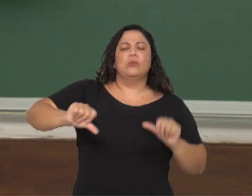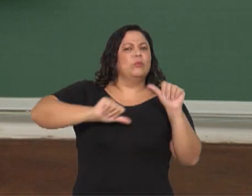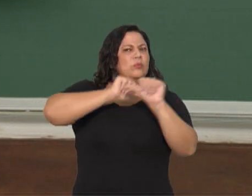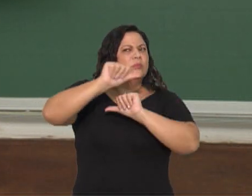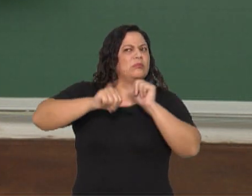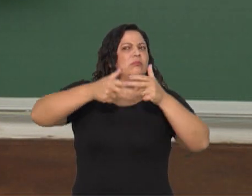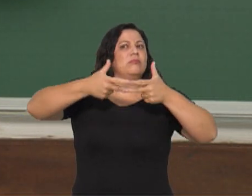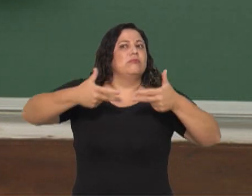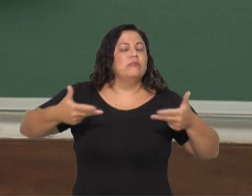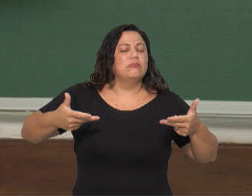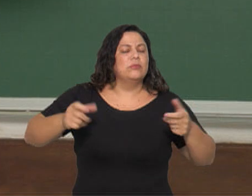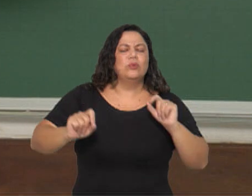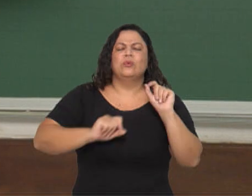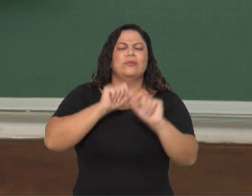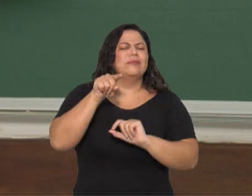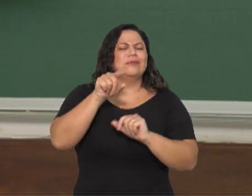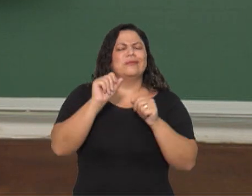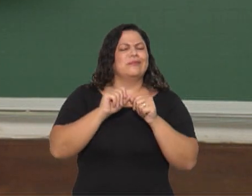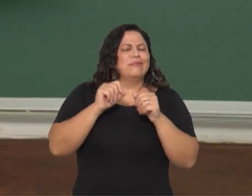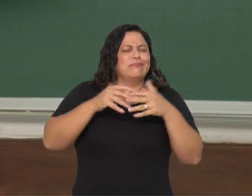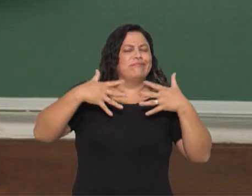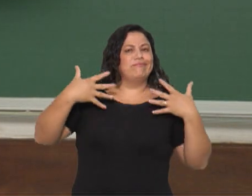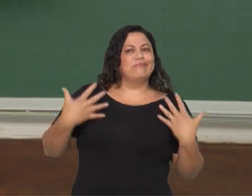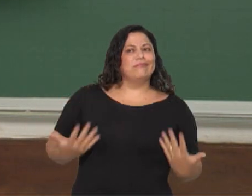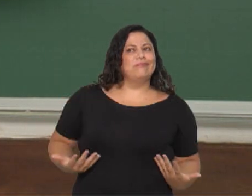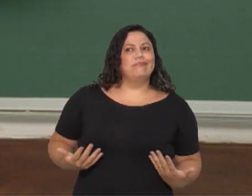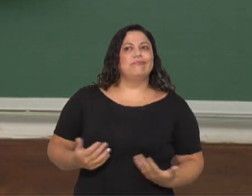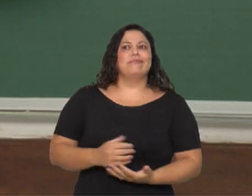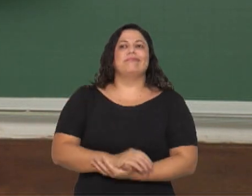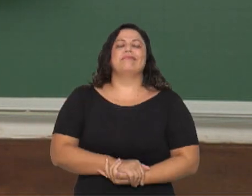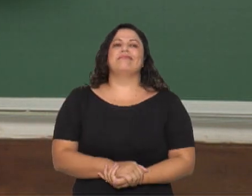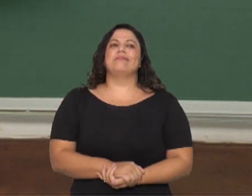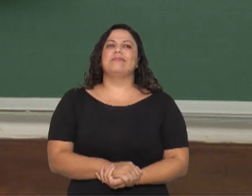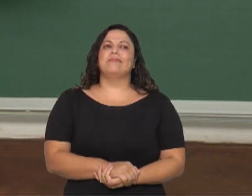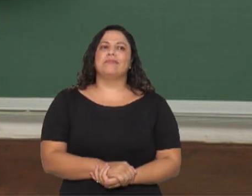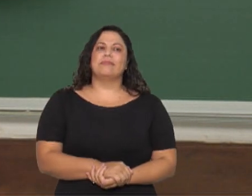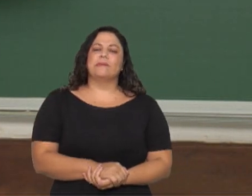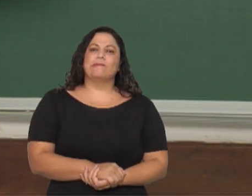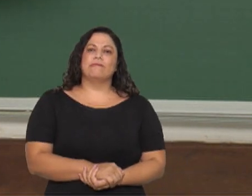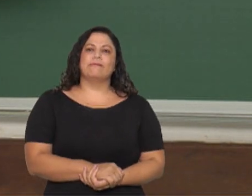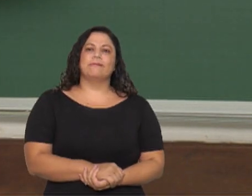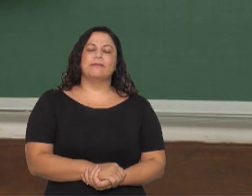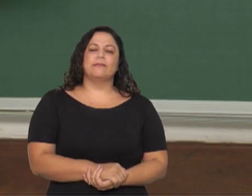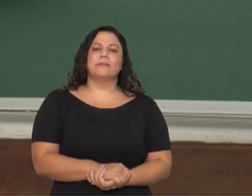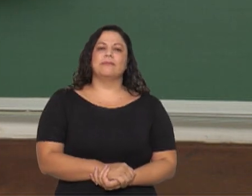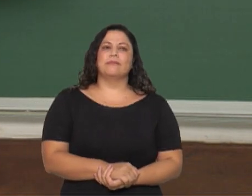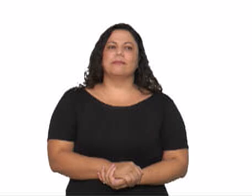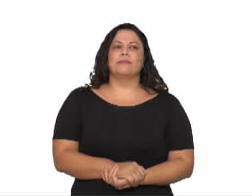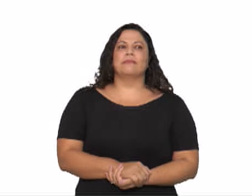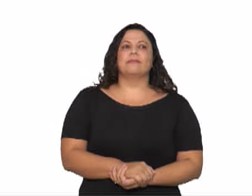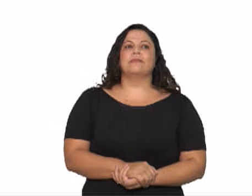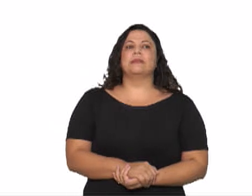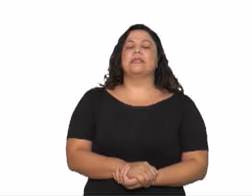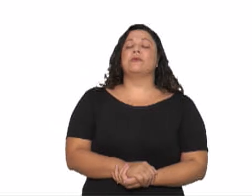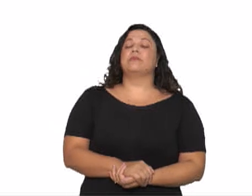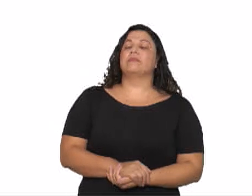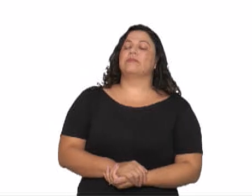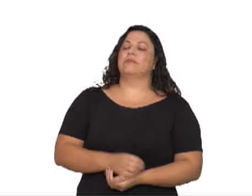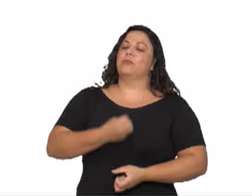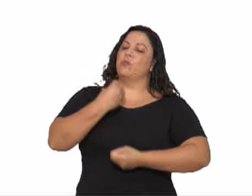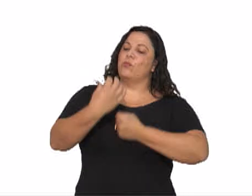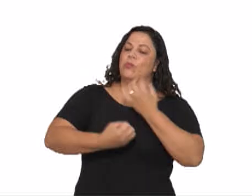coisa? O que vocês fariam de fato? De acordo? Então, algumas reflexões contextualizando o